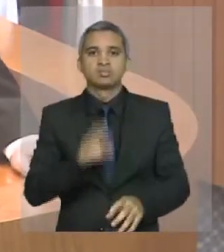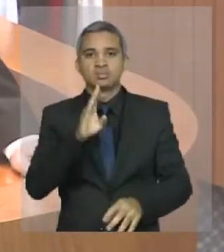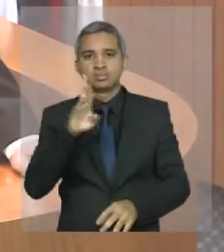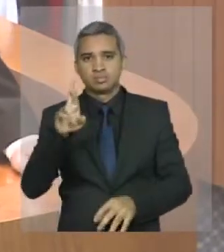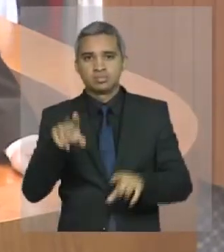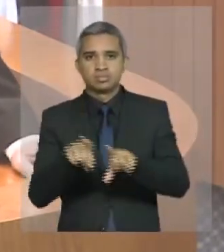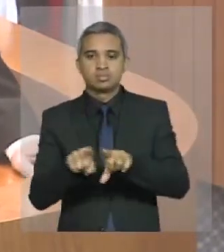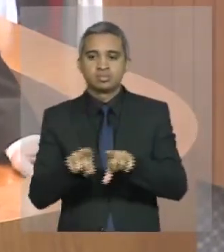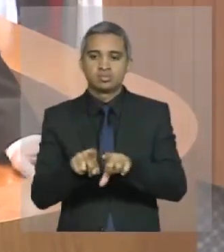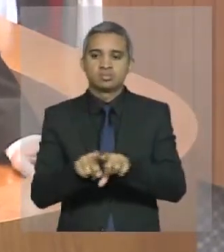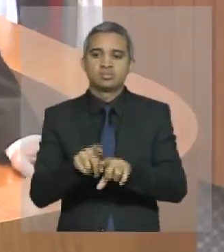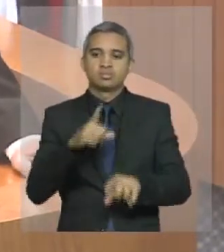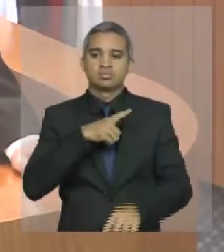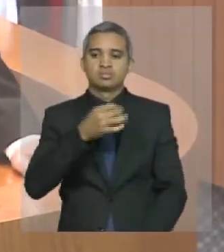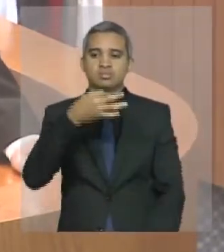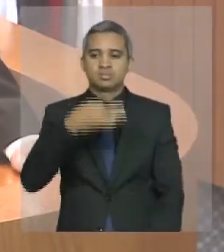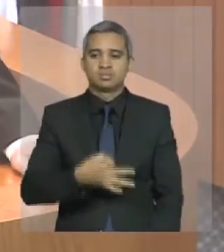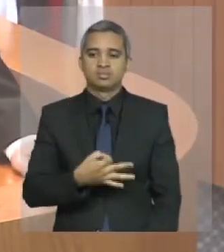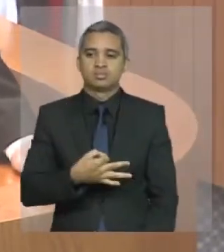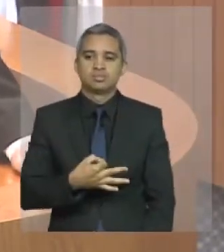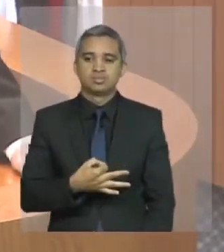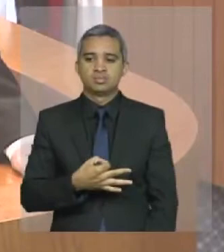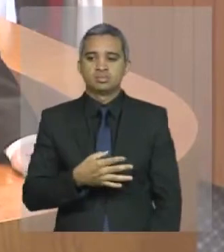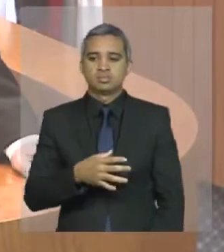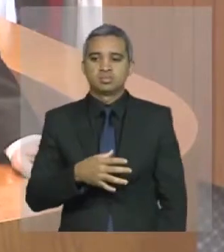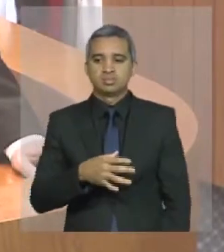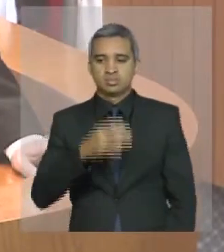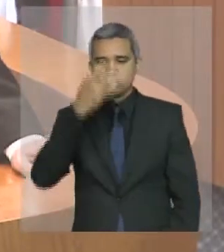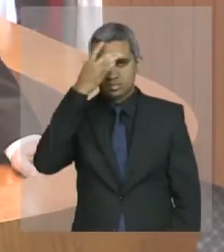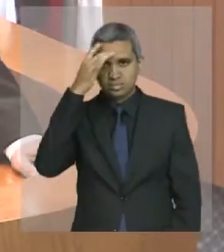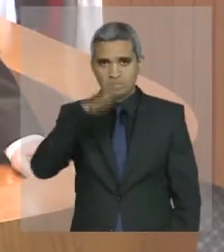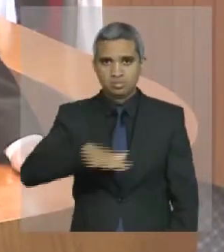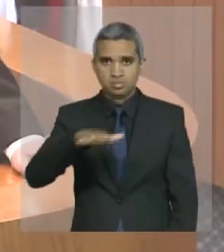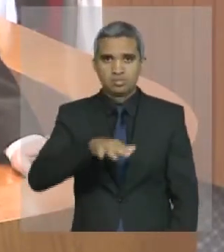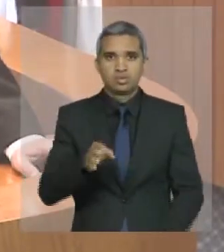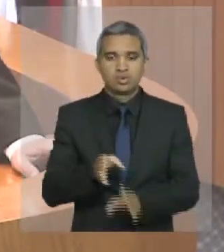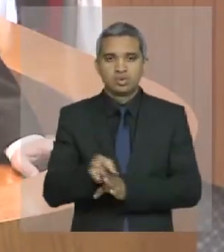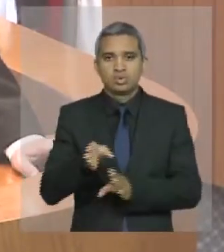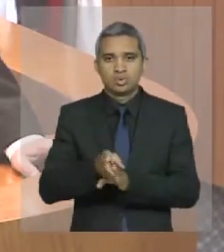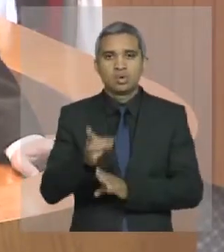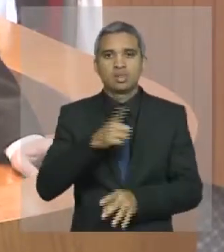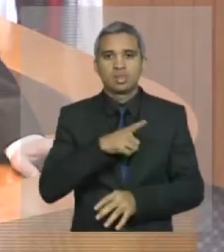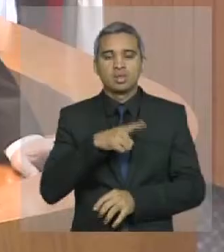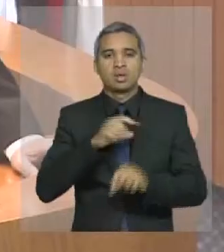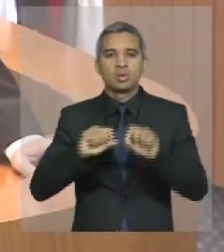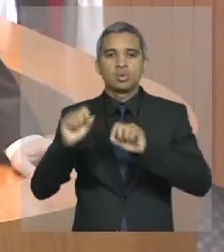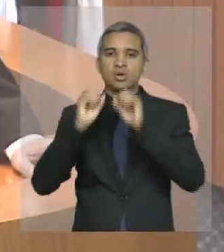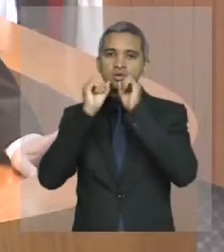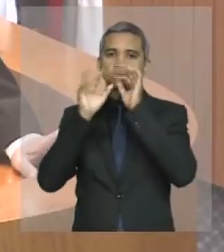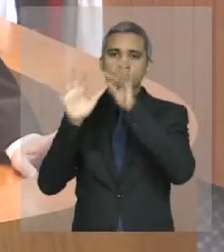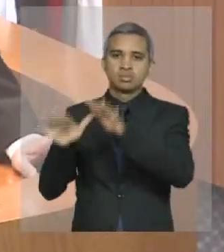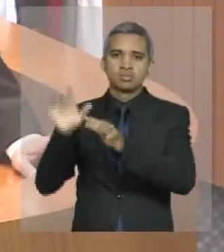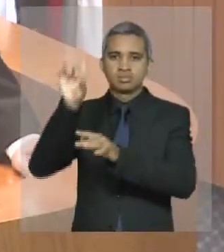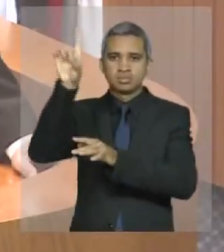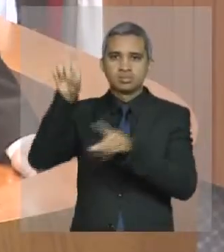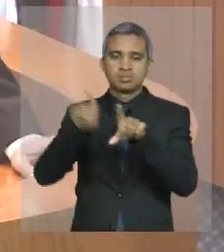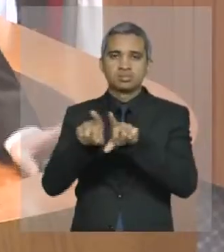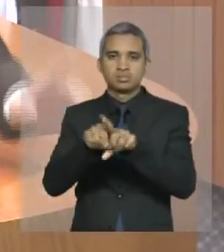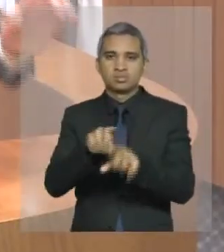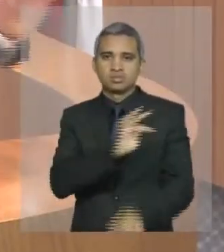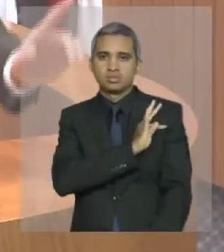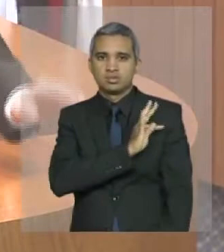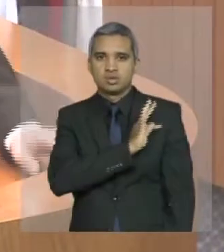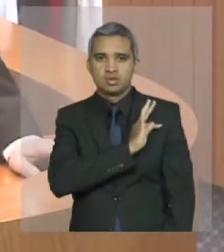certeza que esses conselheiros terão as bênçãos de Deus e a técnica, habilidade, mais do que isso,